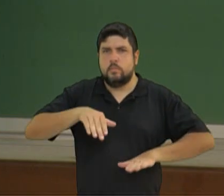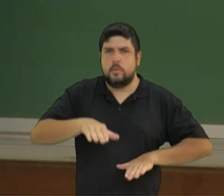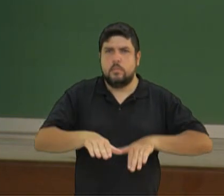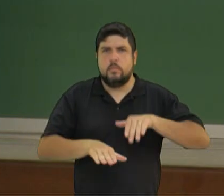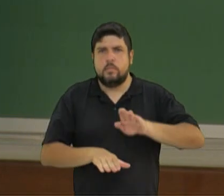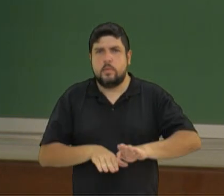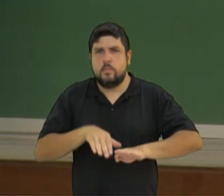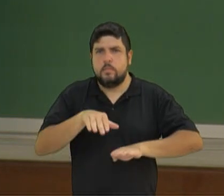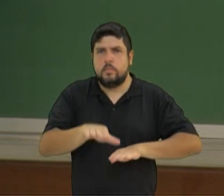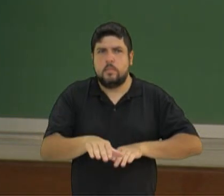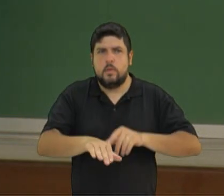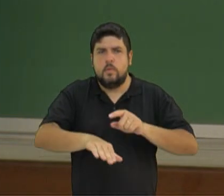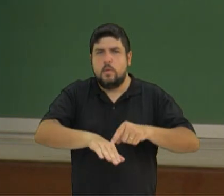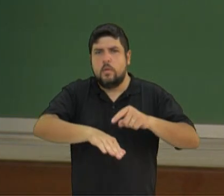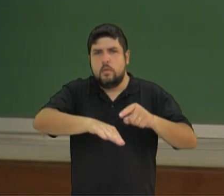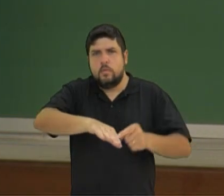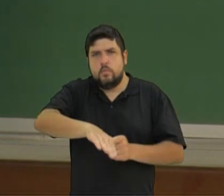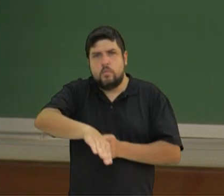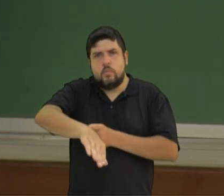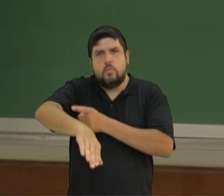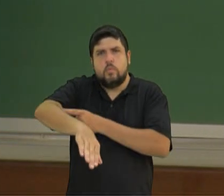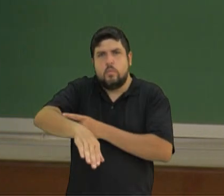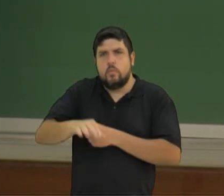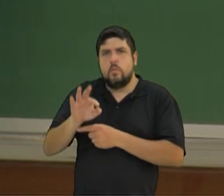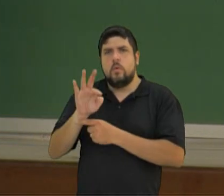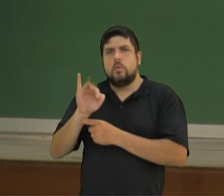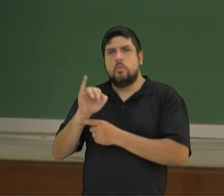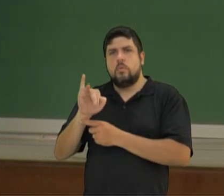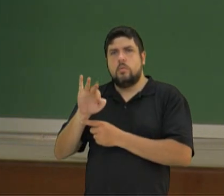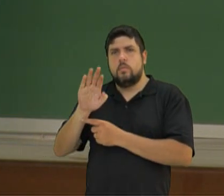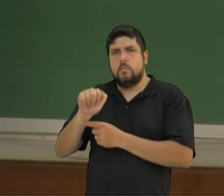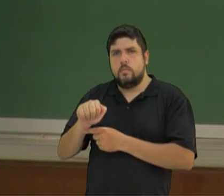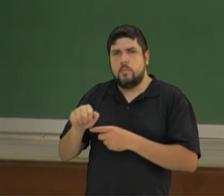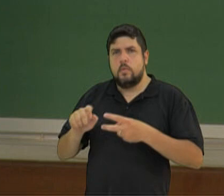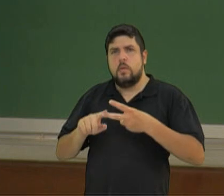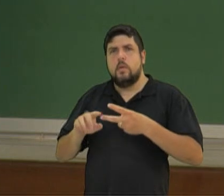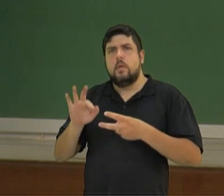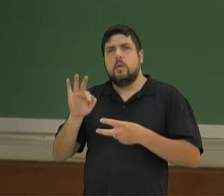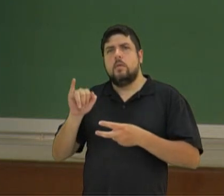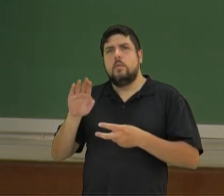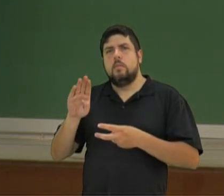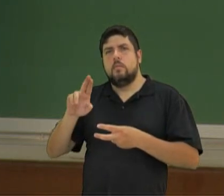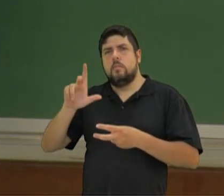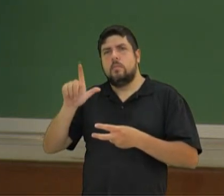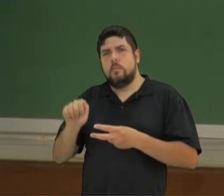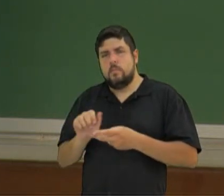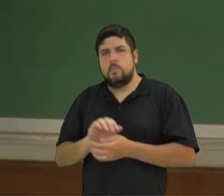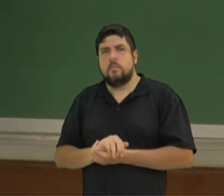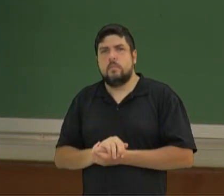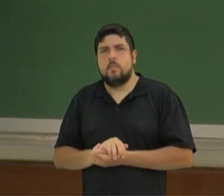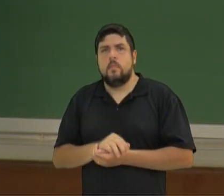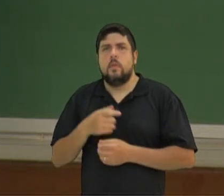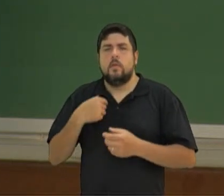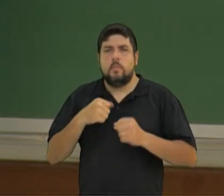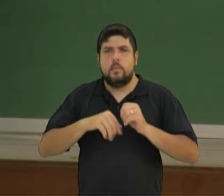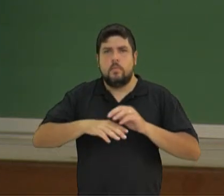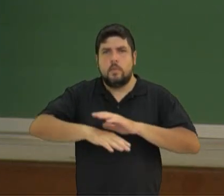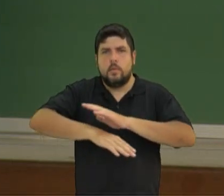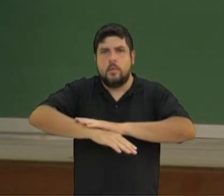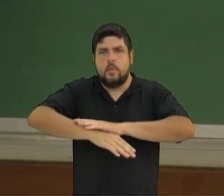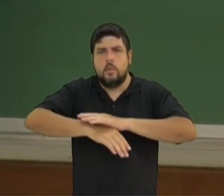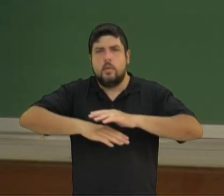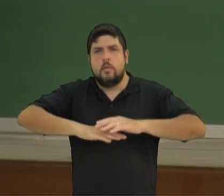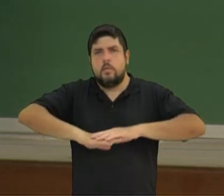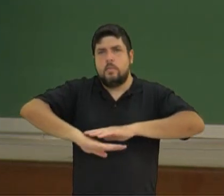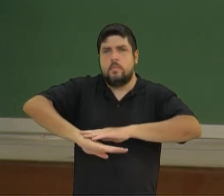tíbia e a fíbula, que ficam lá na região, por exemplo, da nossa perna. A gente está na frente da batata da perna,